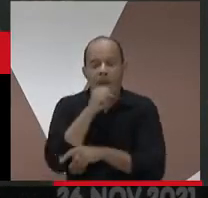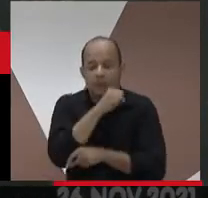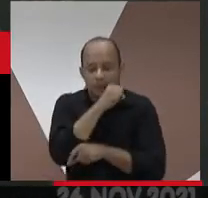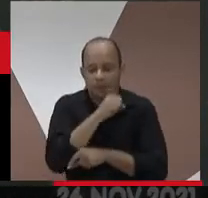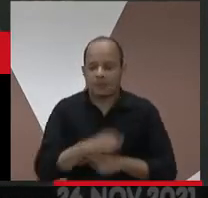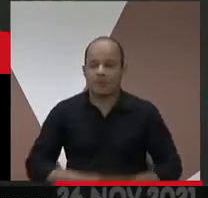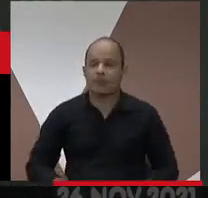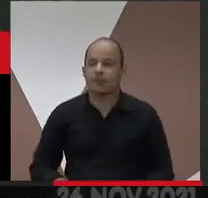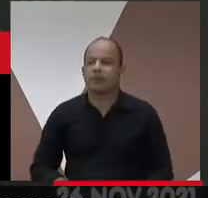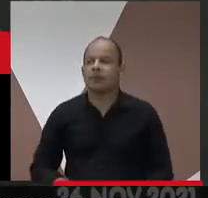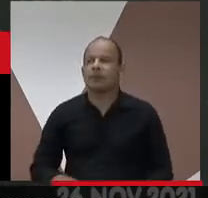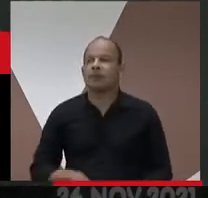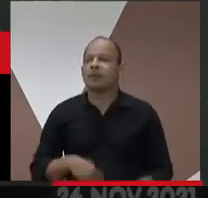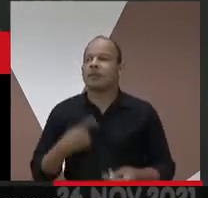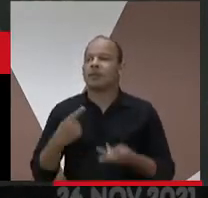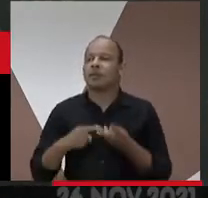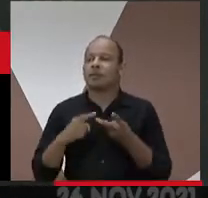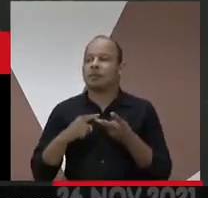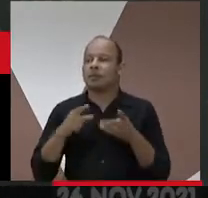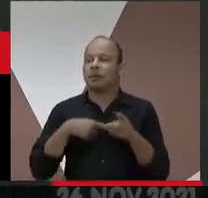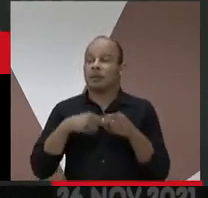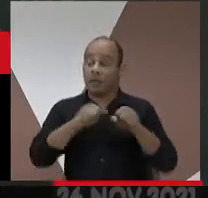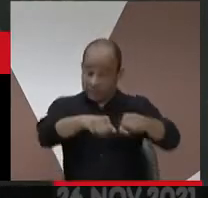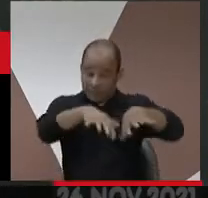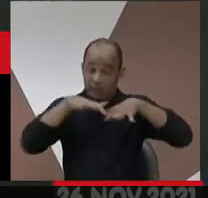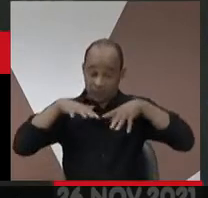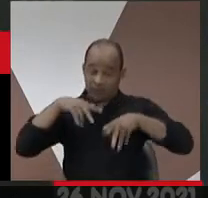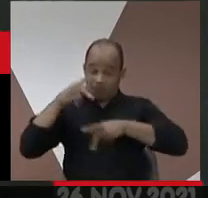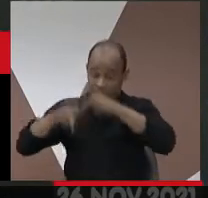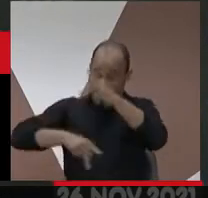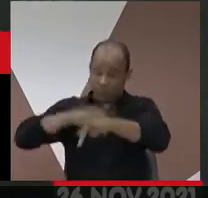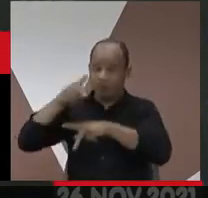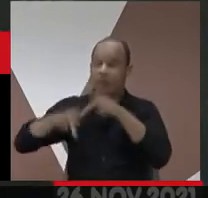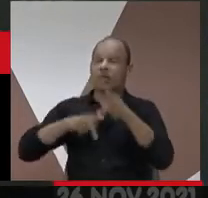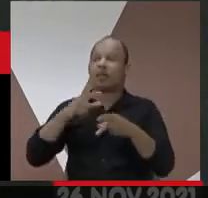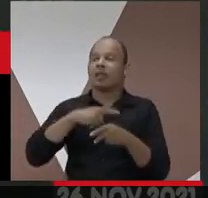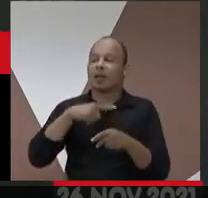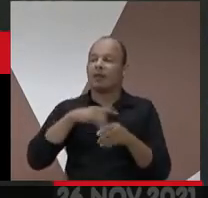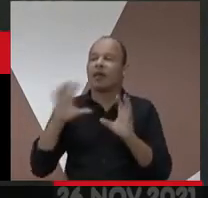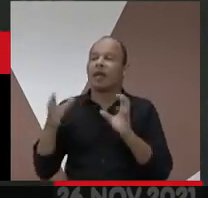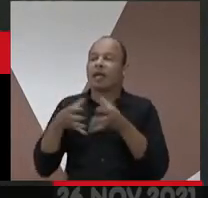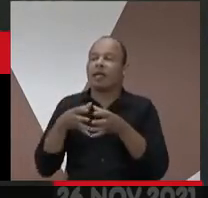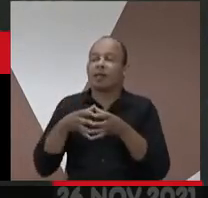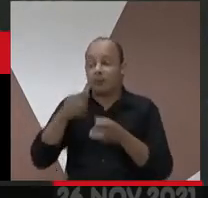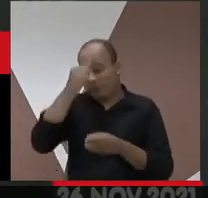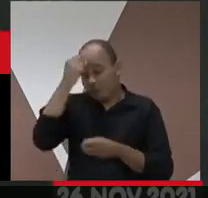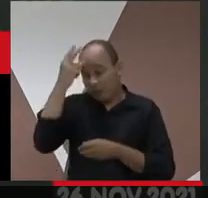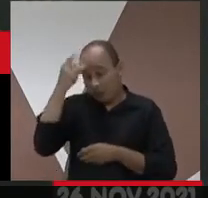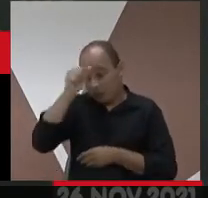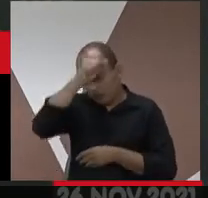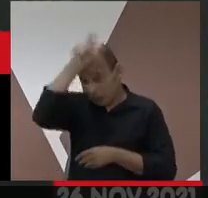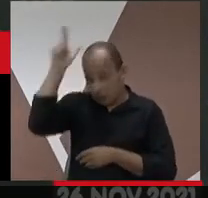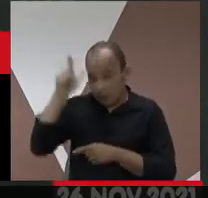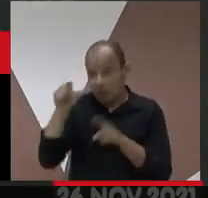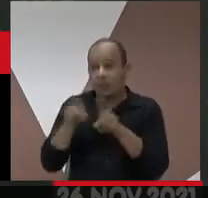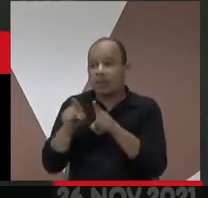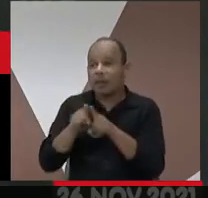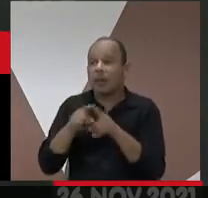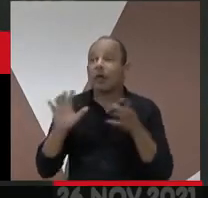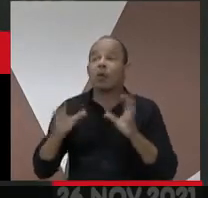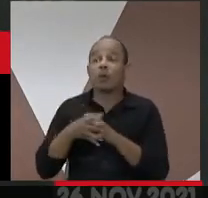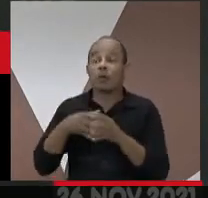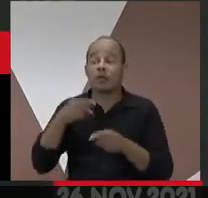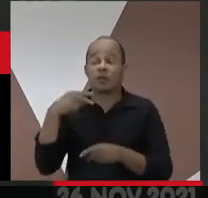audiência pública citada, participaram uma equipe da Prefeitura de Santa Luzia e um grupo de vereadores da cidade, os quais